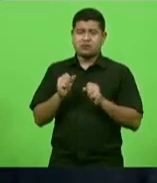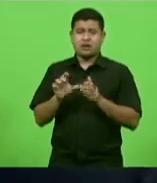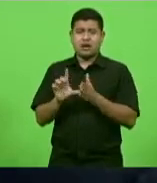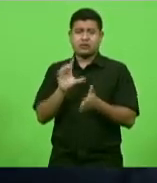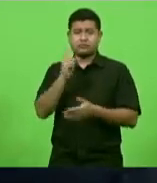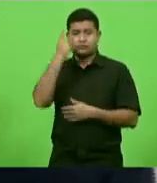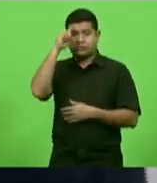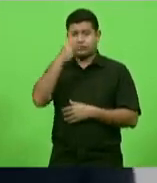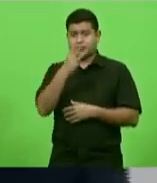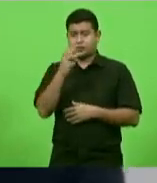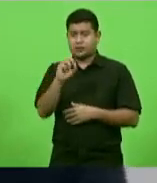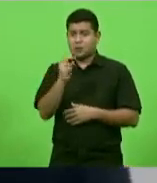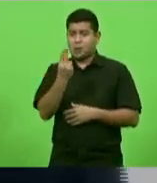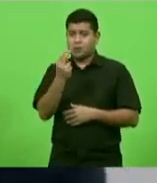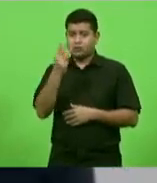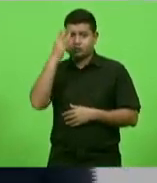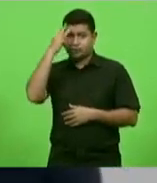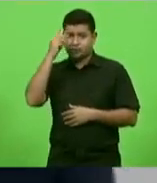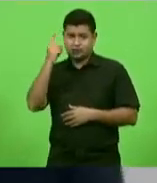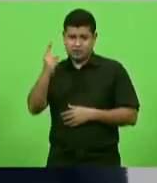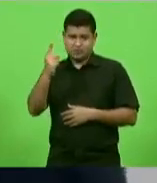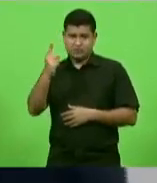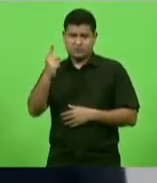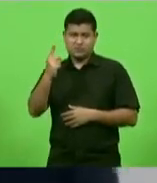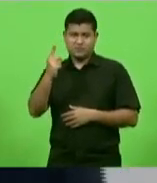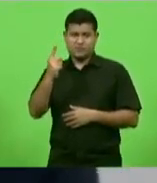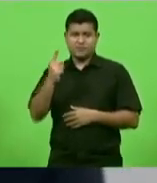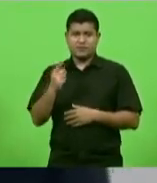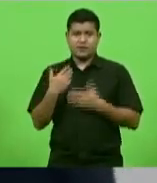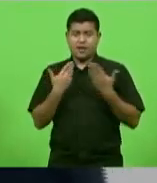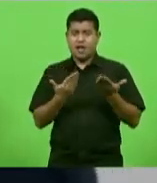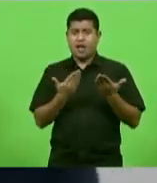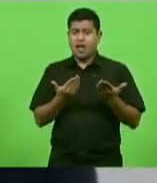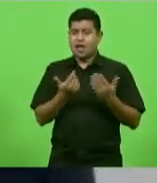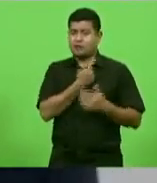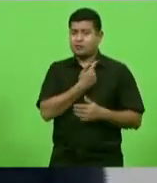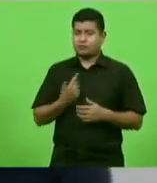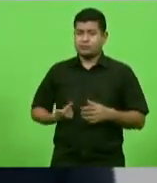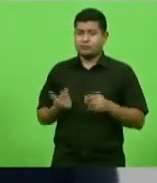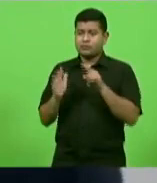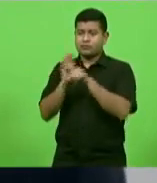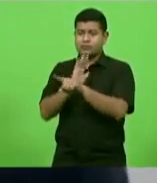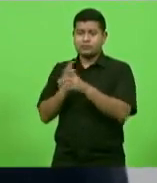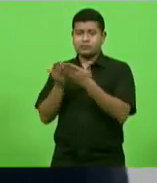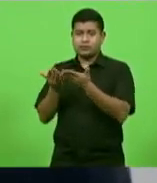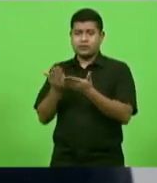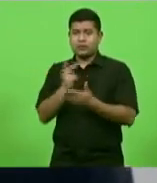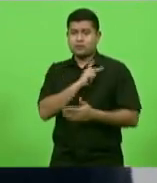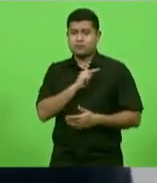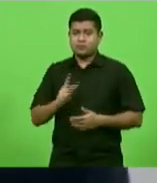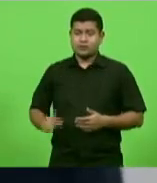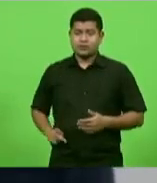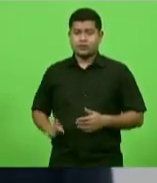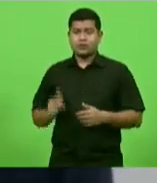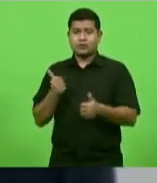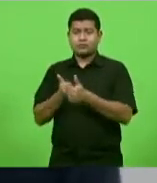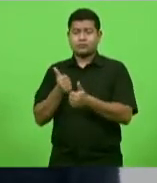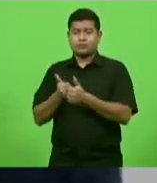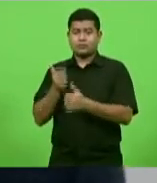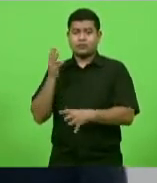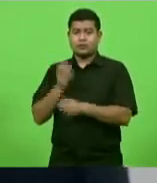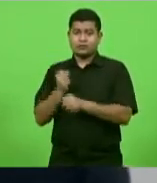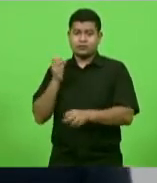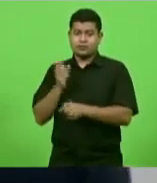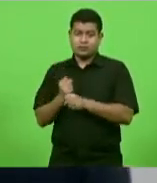do dia 30 ou dia 31, o senhor governador fez uma consulta informal ao senhor presidente do Tribunal de